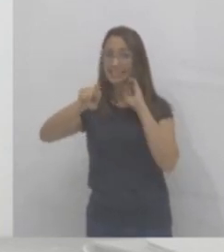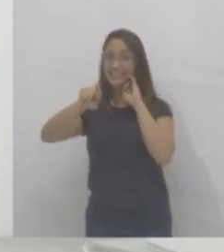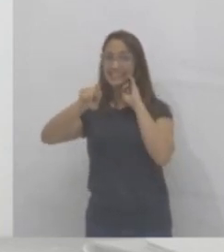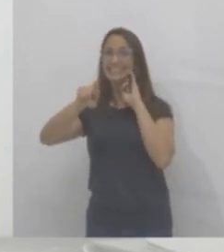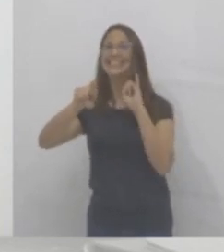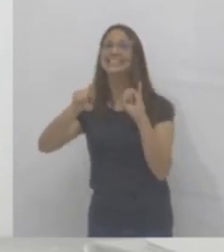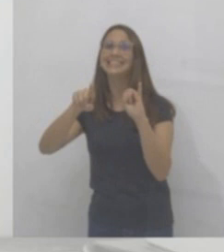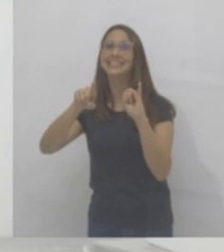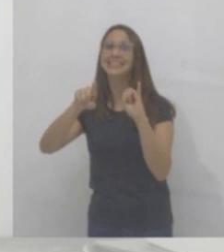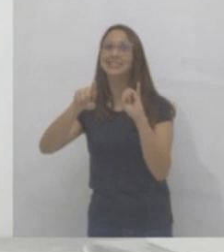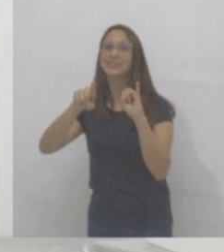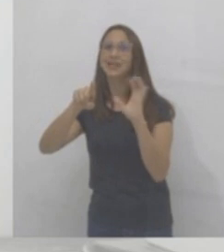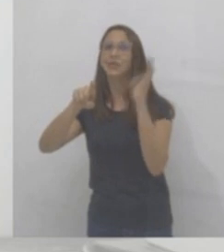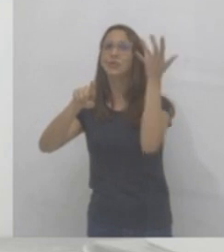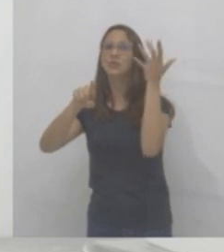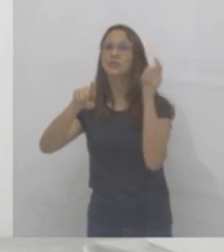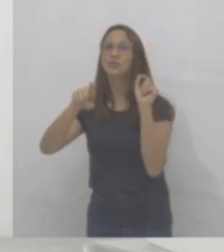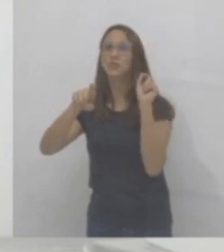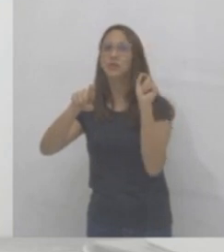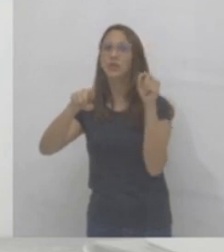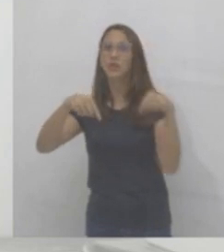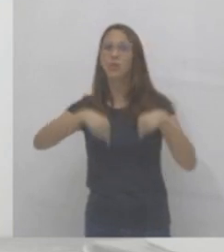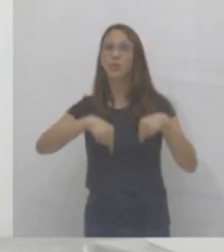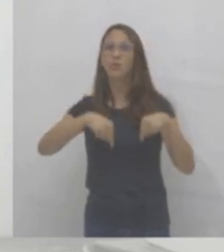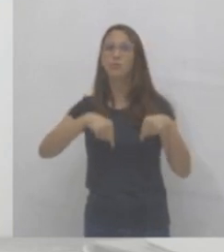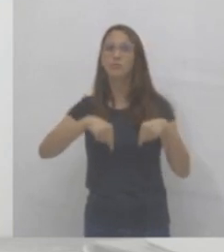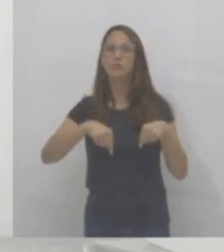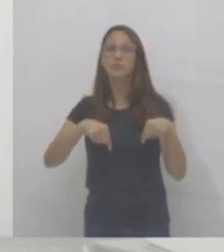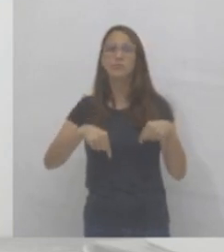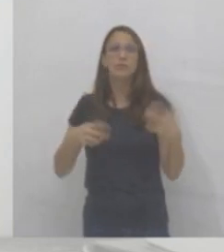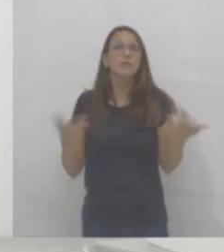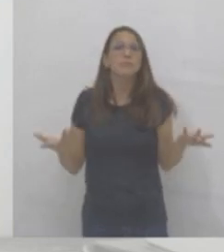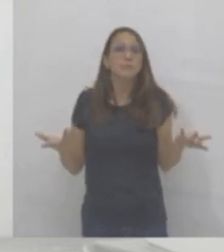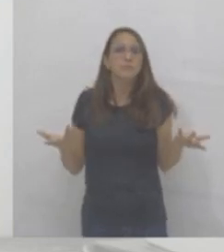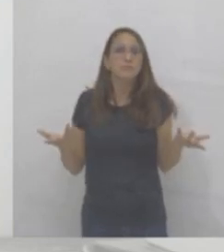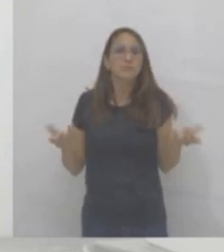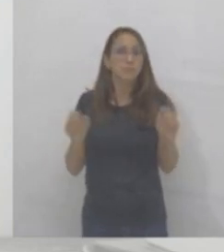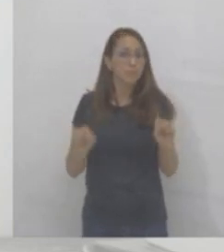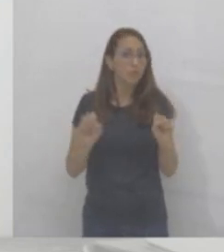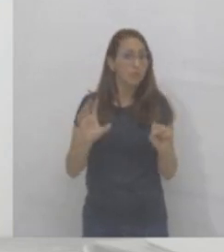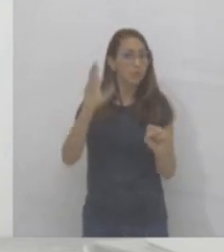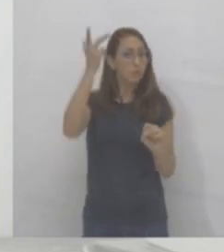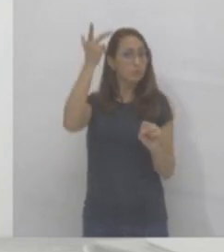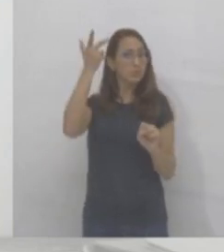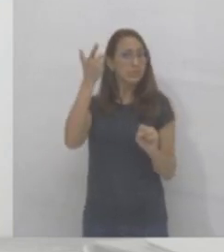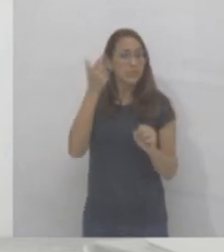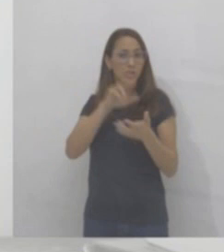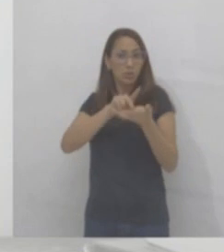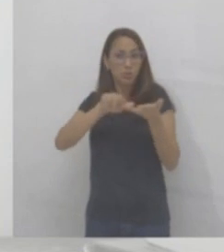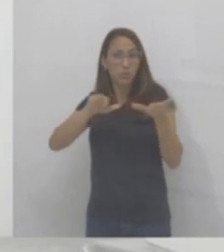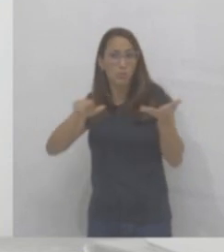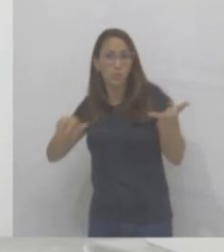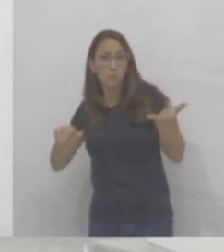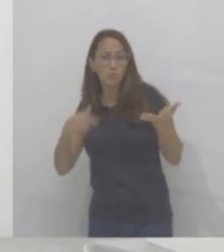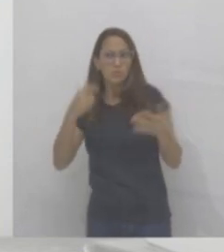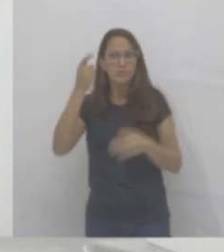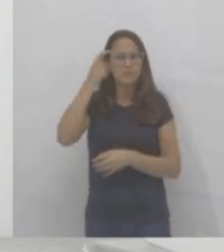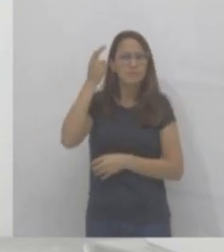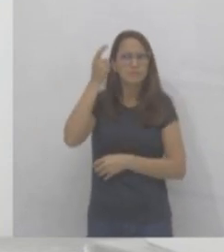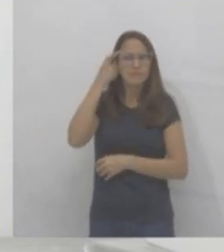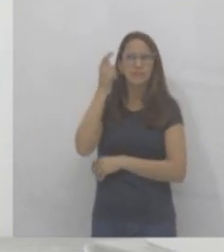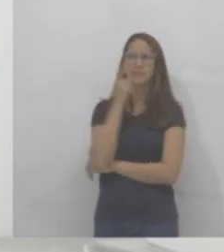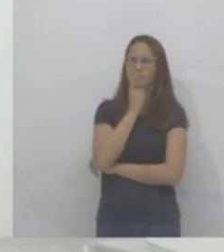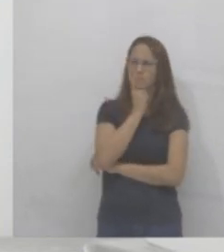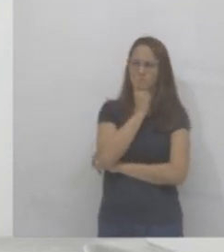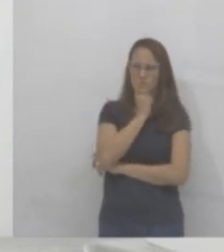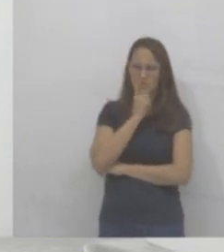Se acontecer o quê? Tá? Que situações no presente podem ocorrer que me levam a planejar ou a